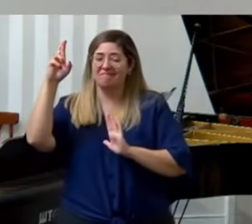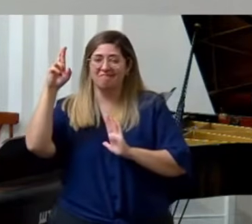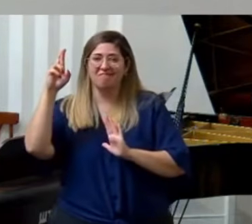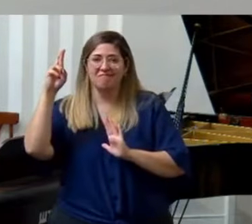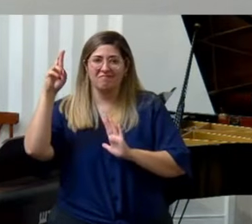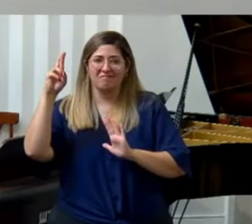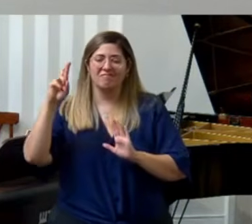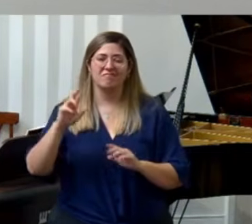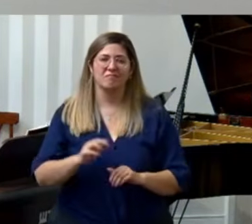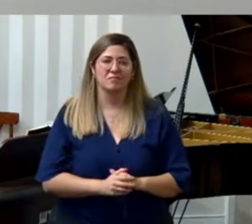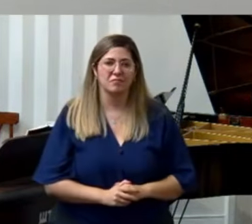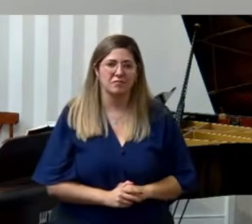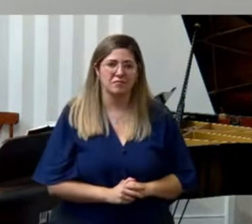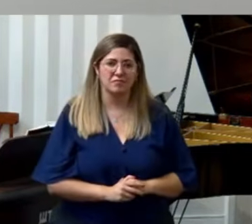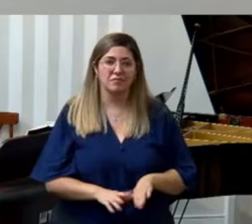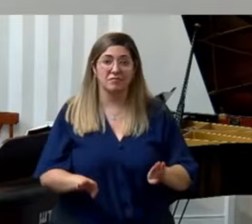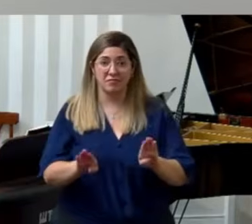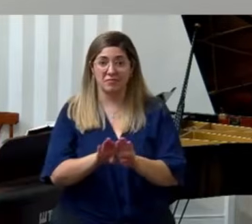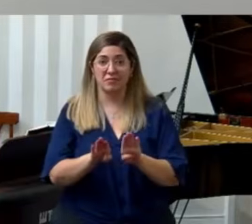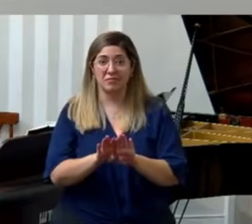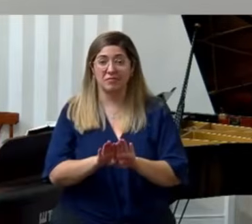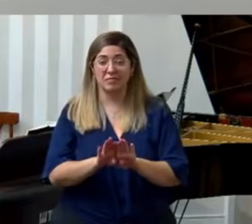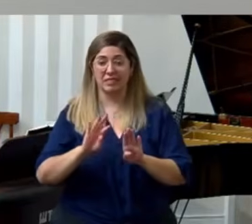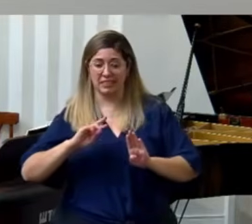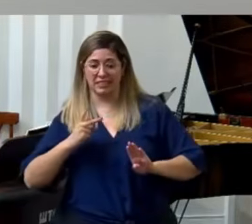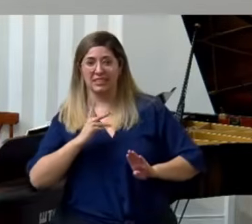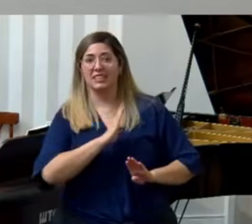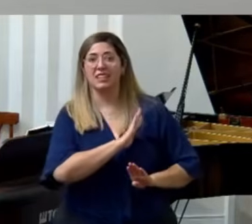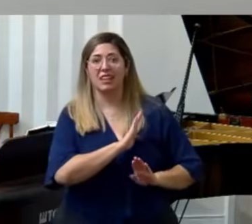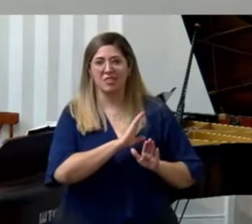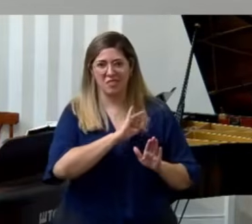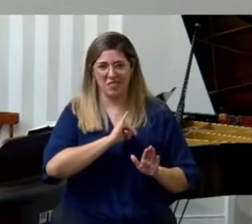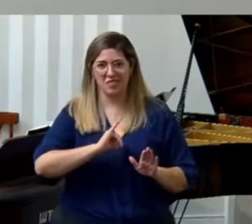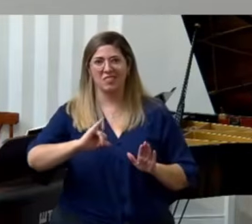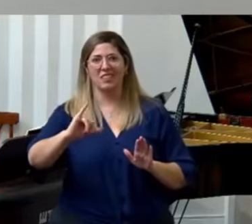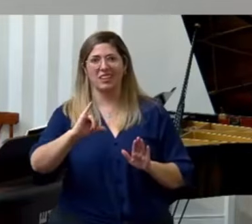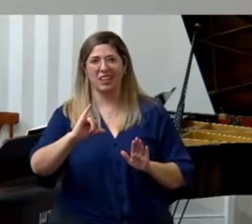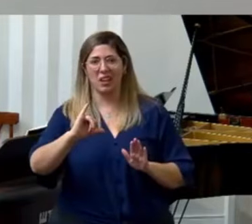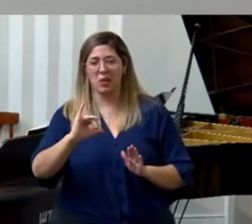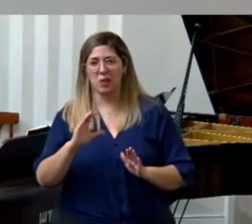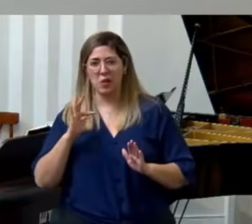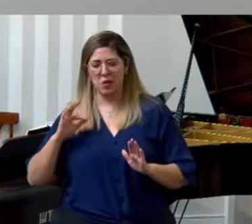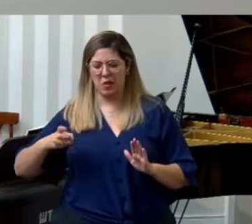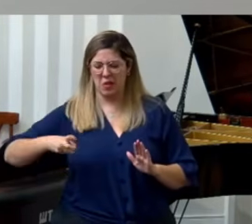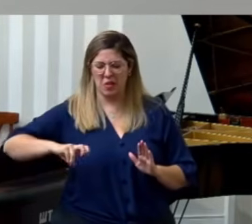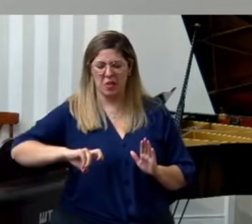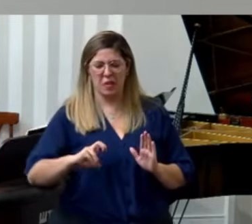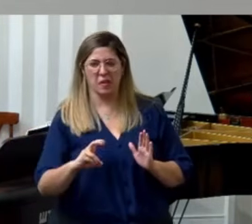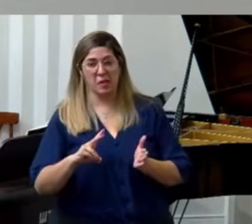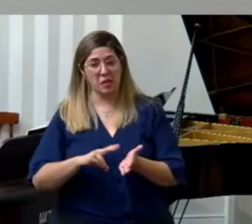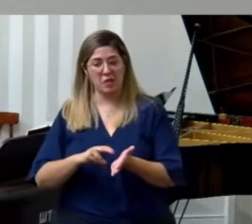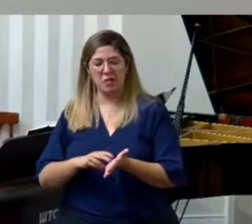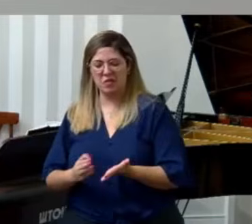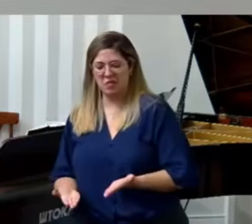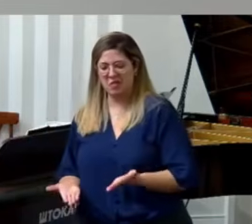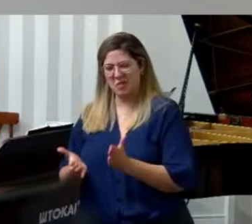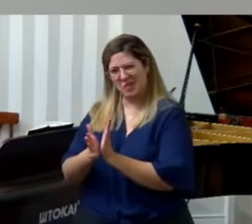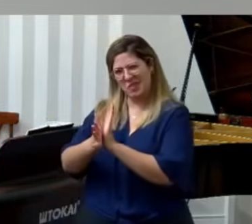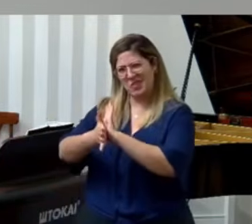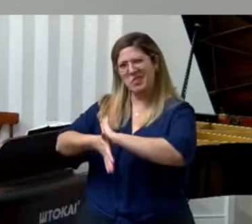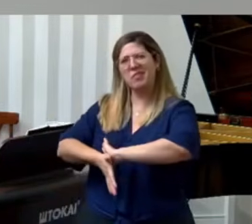como Hebreus capítulo 2, versículo 14 fala, na sua morte destruiu aquele que tem o poder da morte, a saber, o